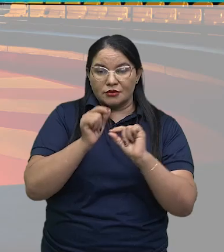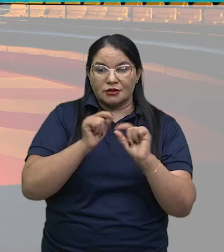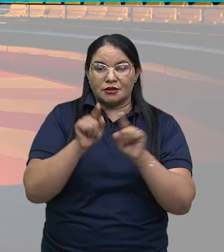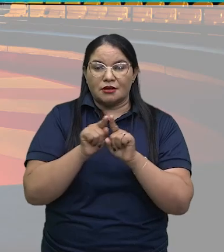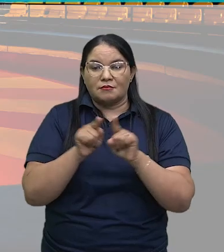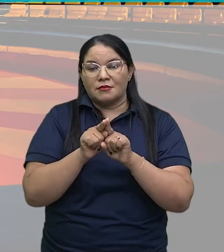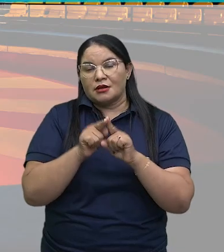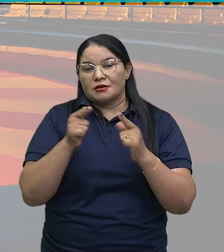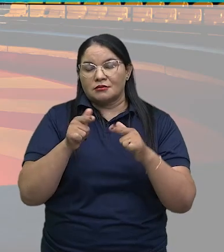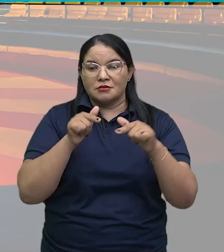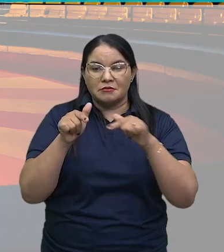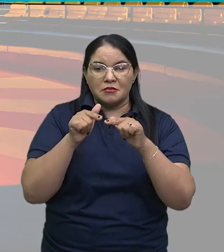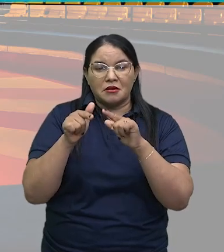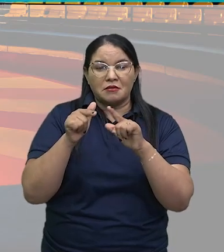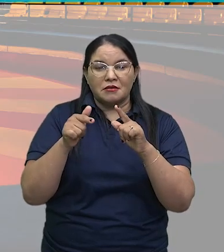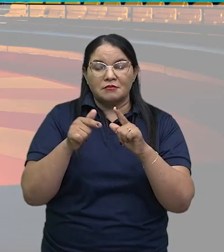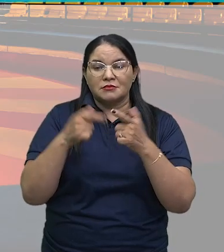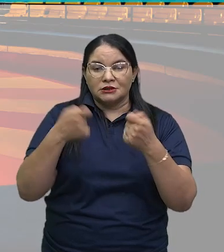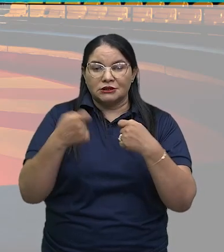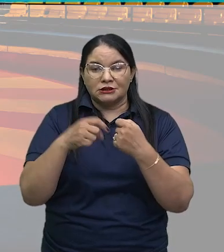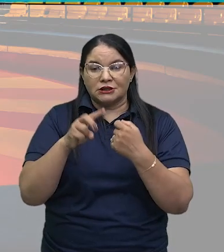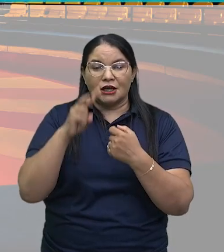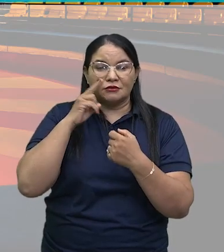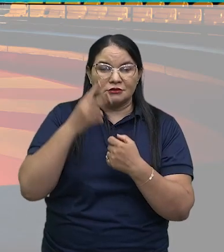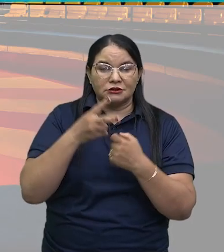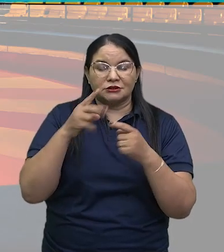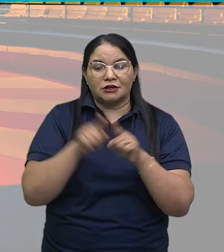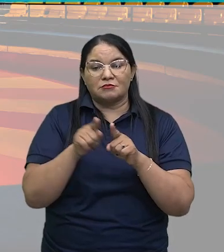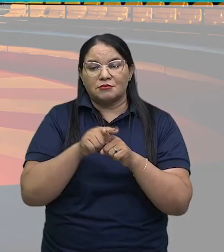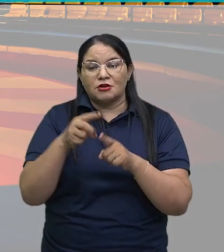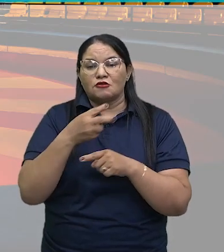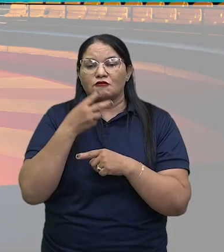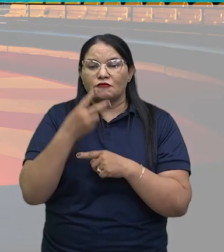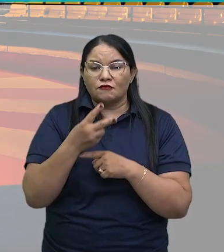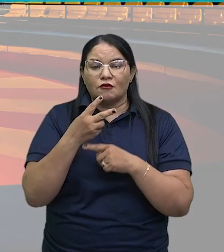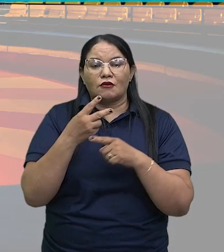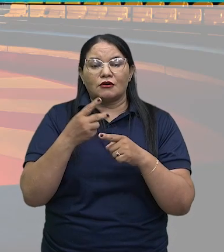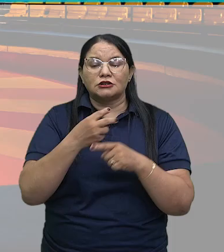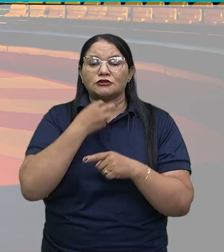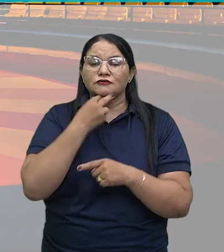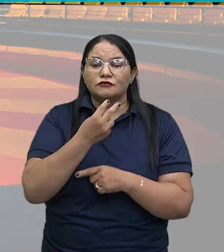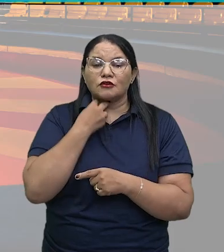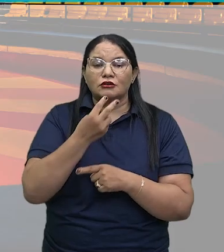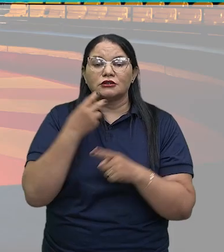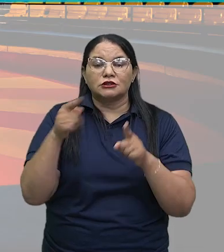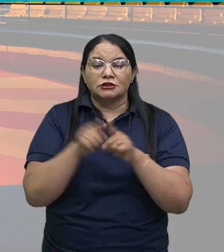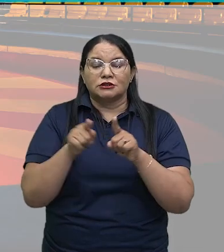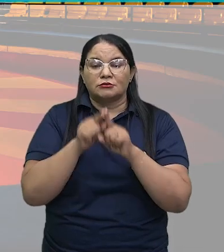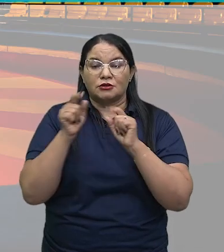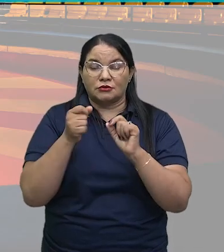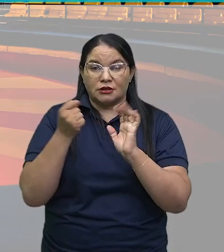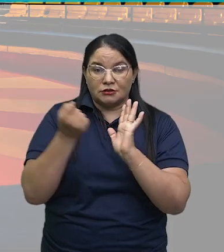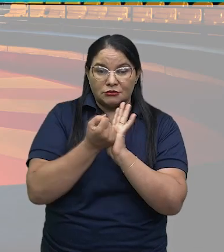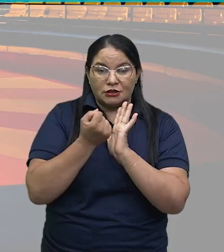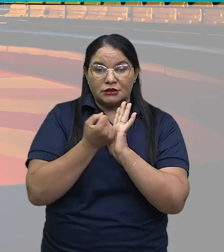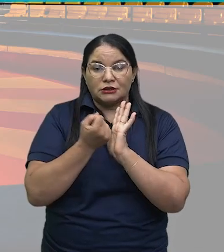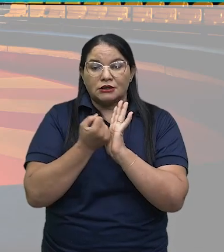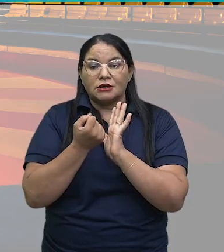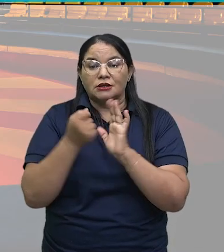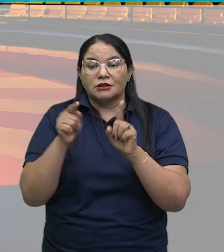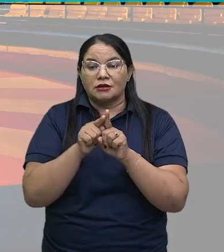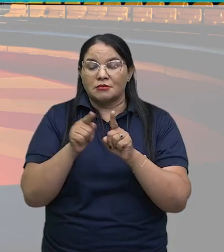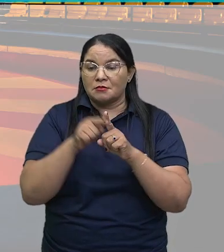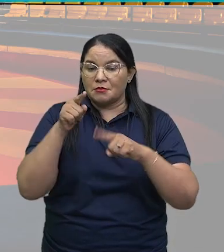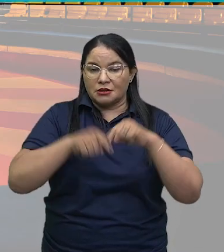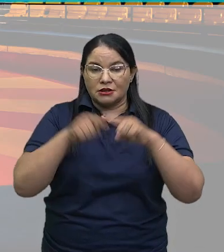quais práticas merecem reconhecimento e quais vozes são autorizadas a ocupar espaços simbólicos e materiais